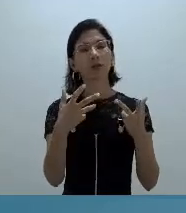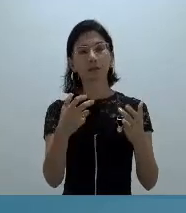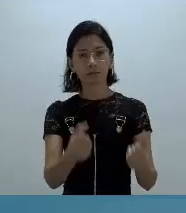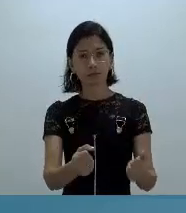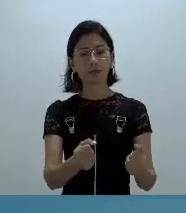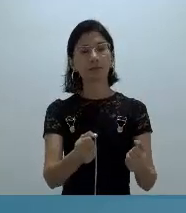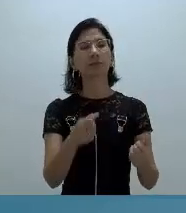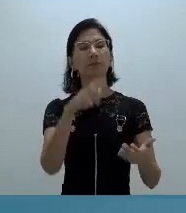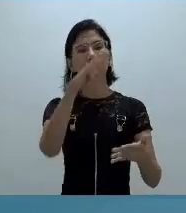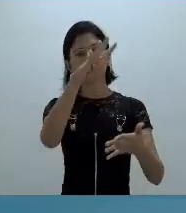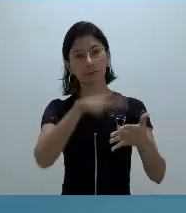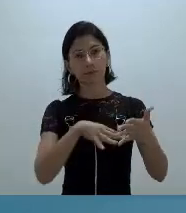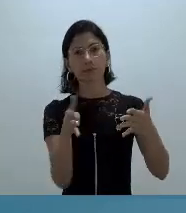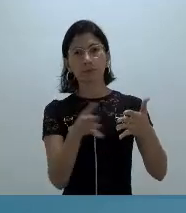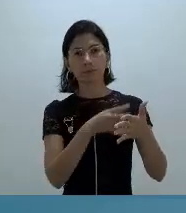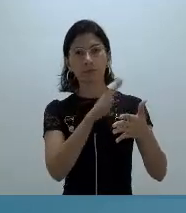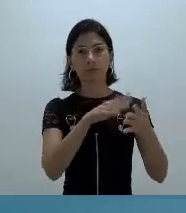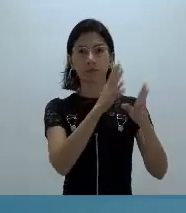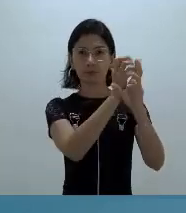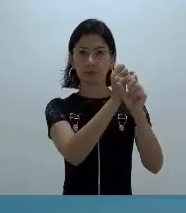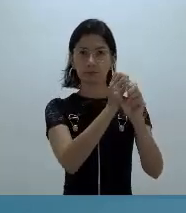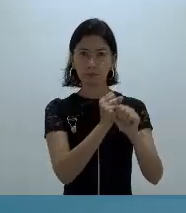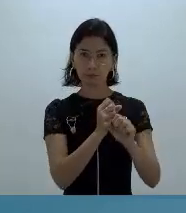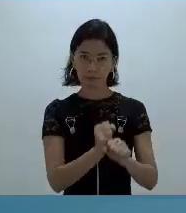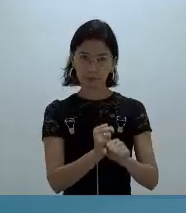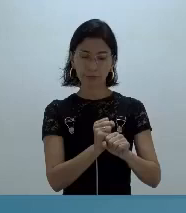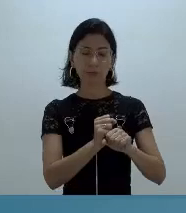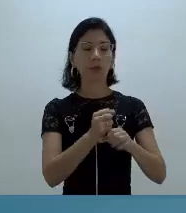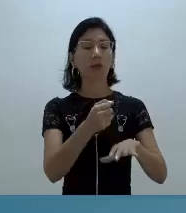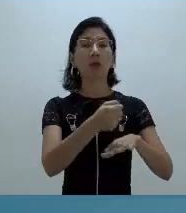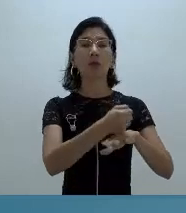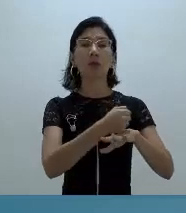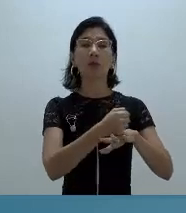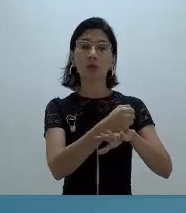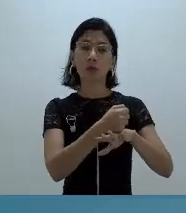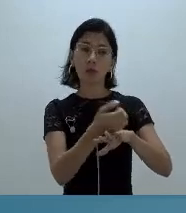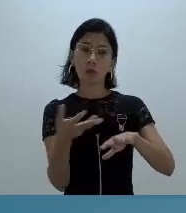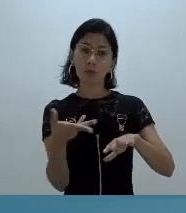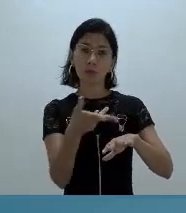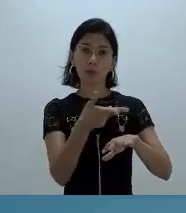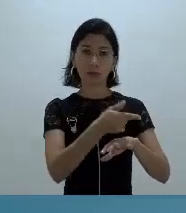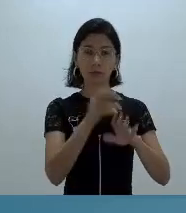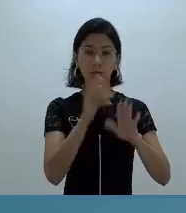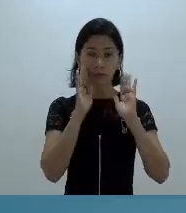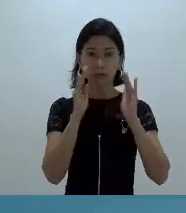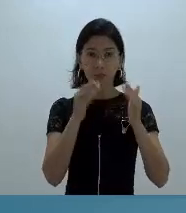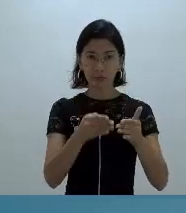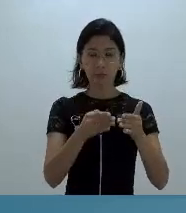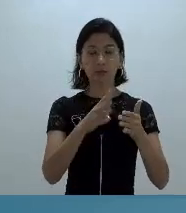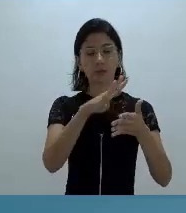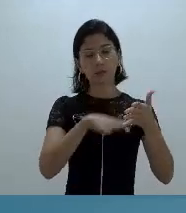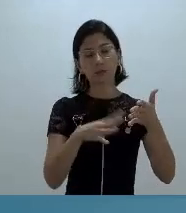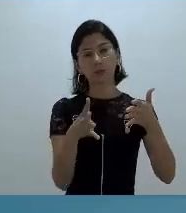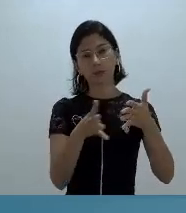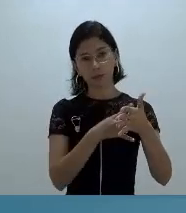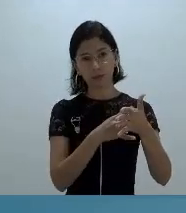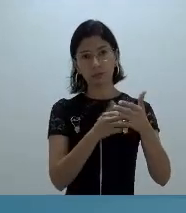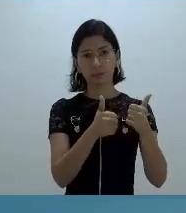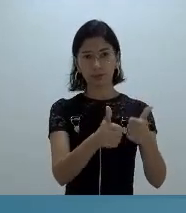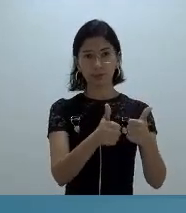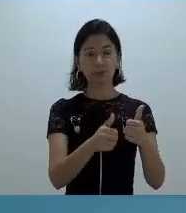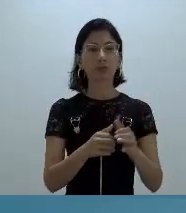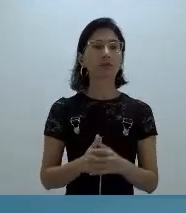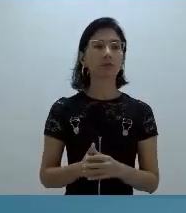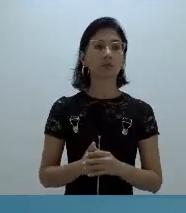mandou o processo voltar para o primeiro grau para a realização de perícia contábil. Vejam, excelência, nós temos aqui